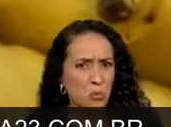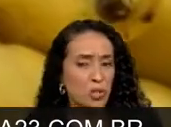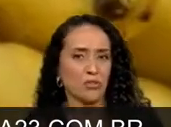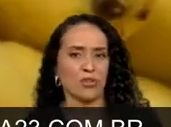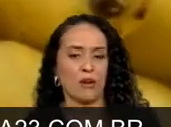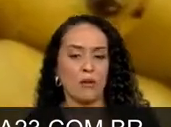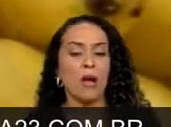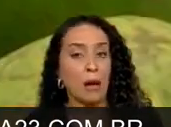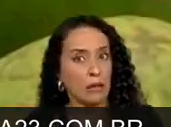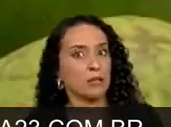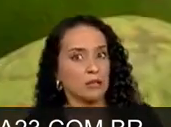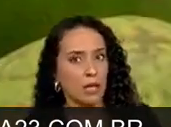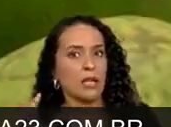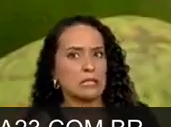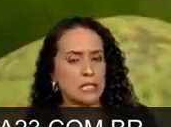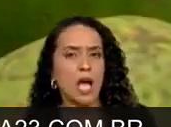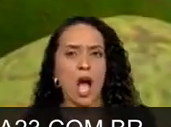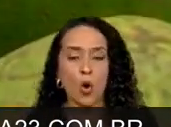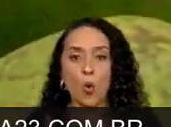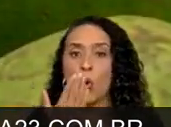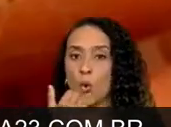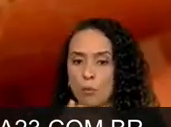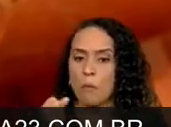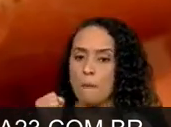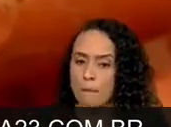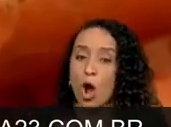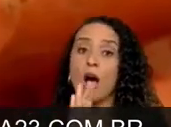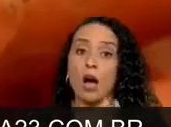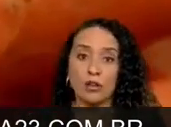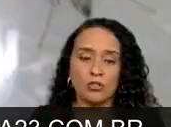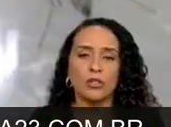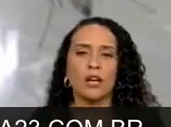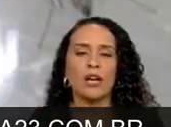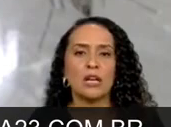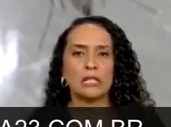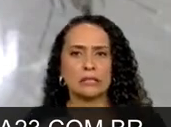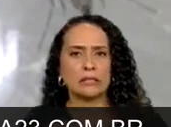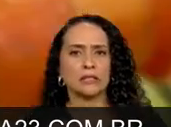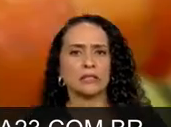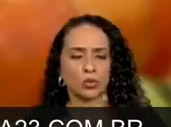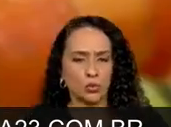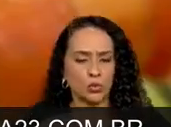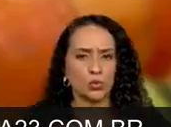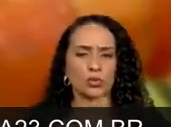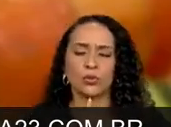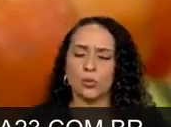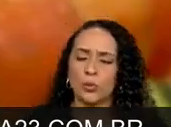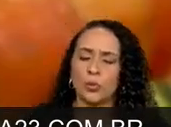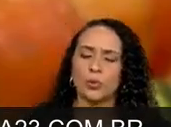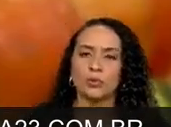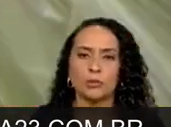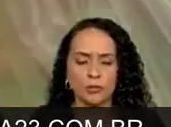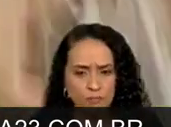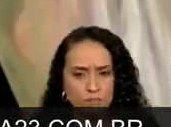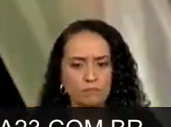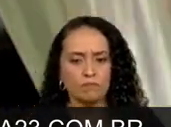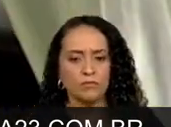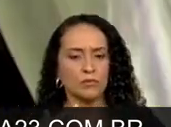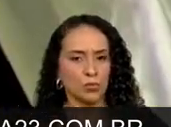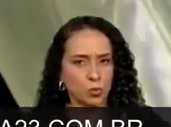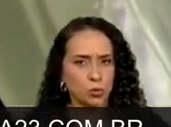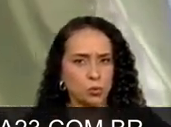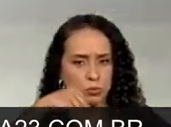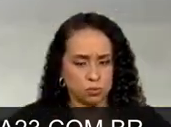não. Mas existem sim aqueles alimentos que podem ajudar a aliviar os sintomas da dengue e a fortalecer o organismo durante